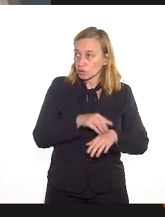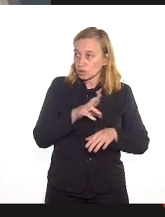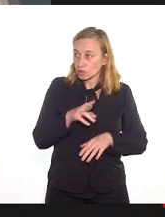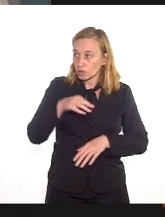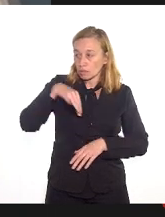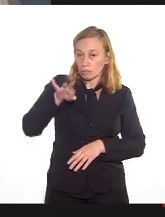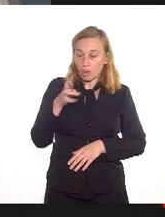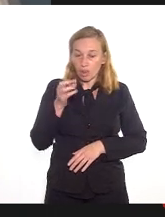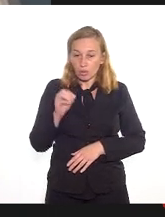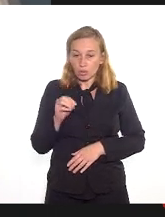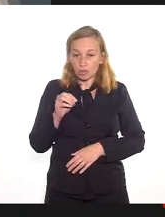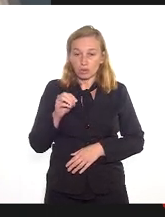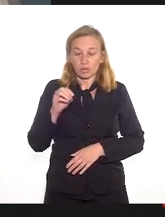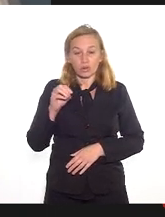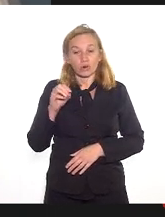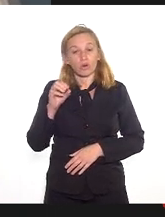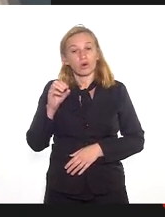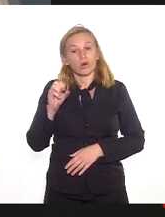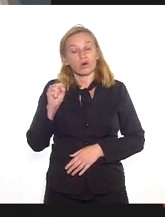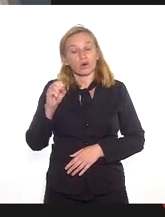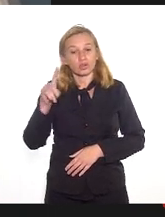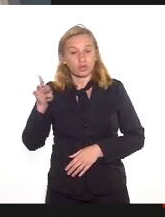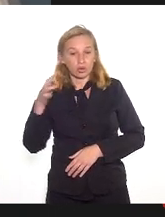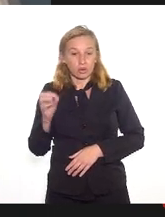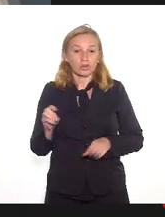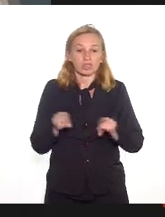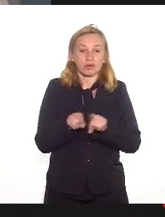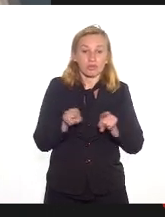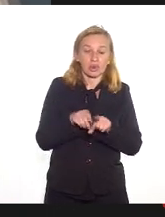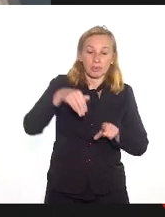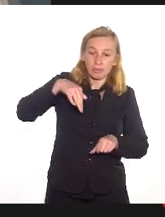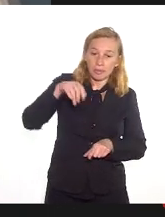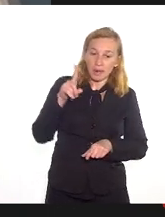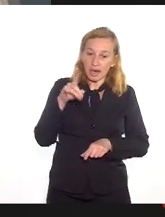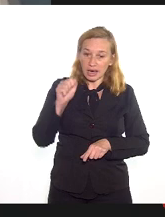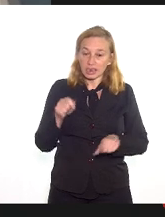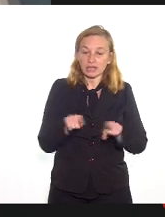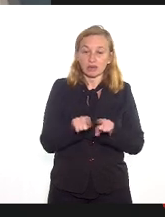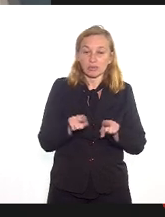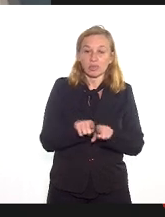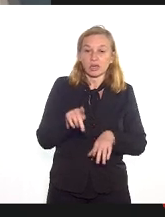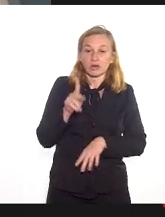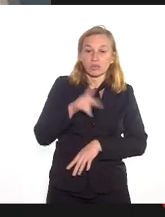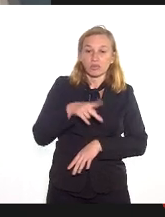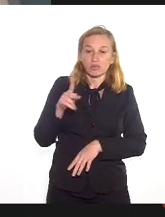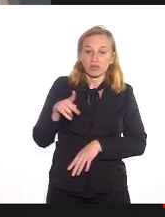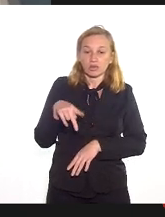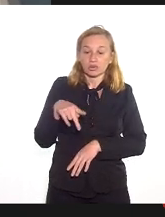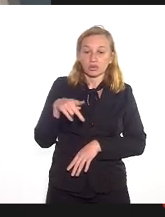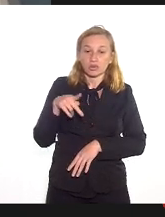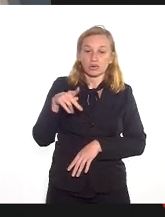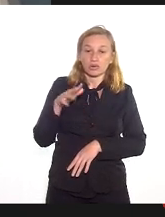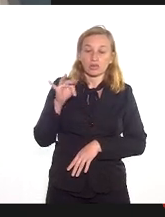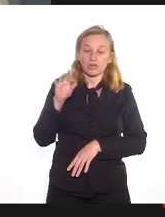doutora Magda e também a sugestão do professor Fábio Passos.